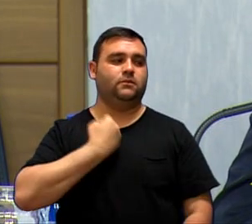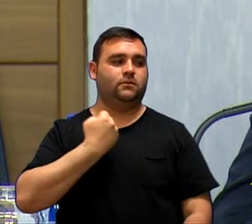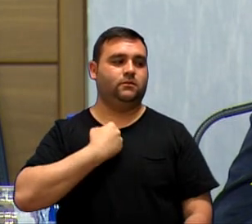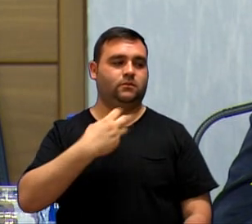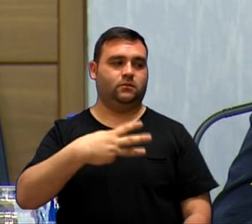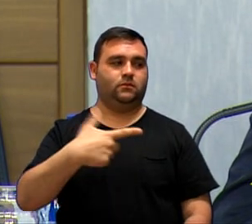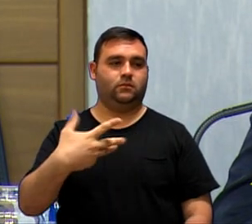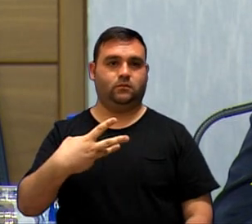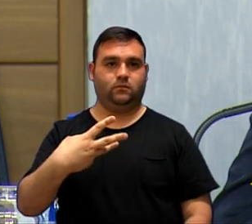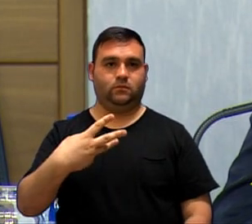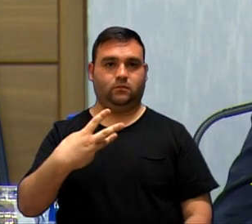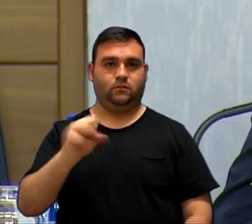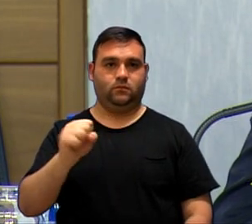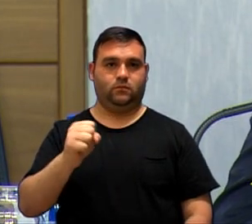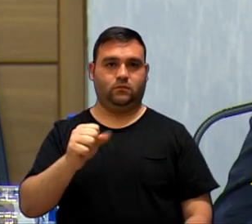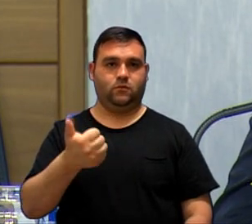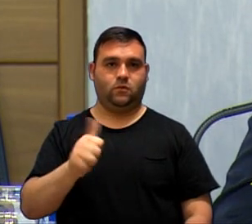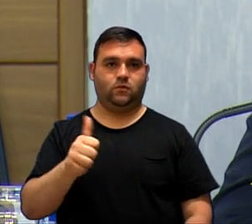é o